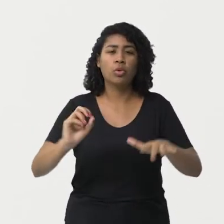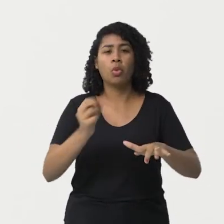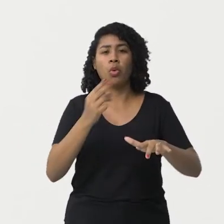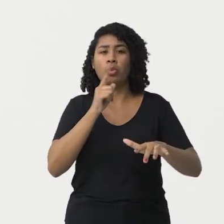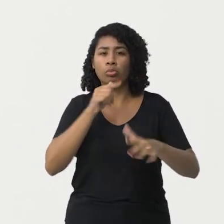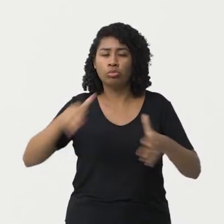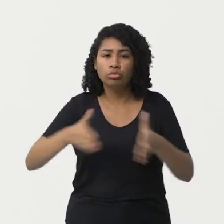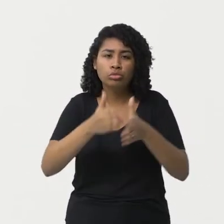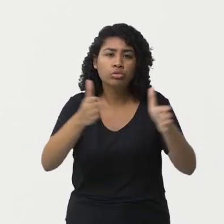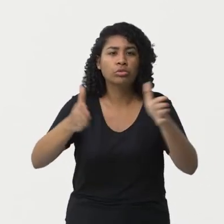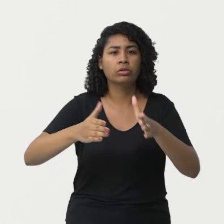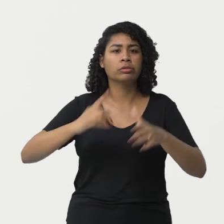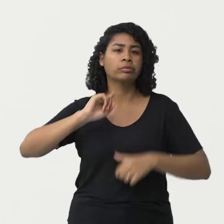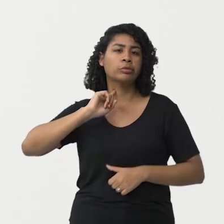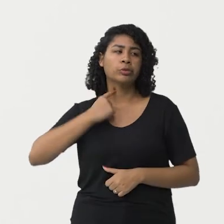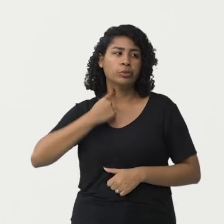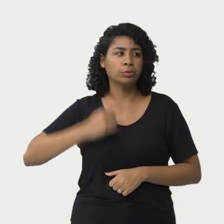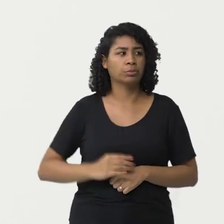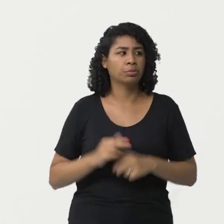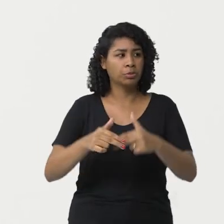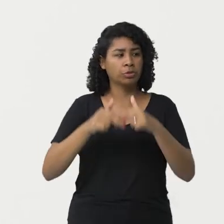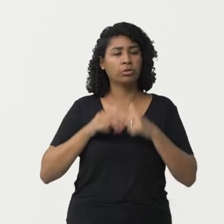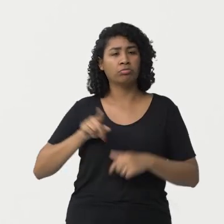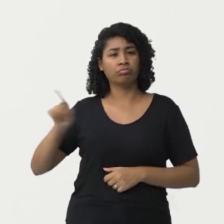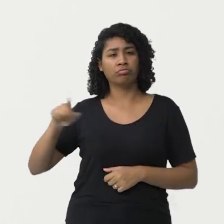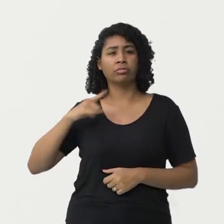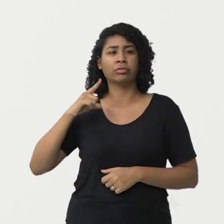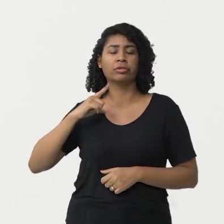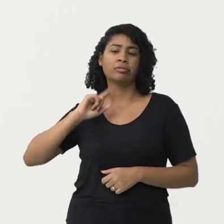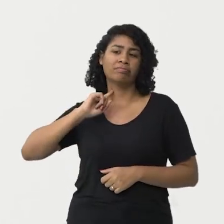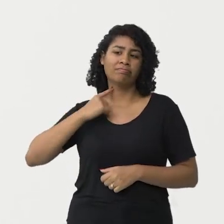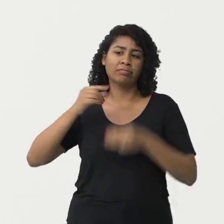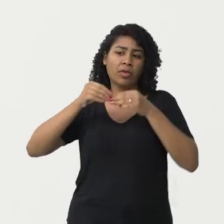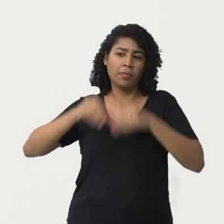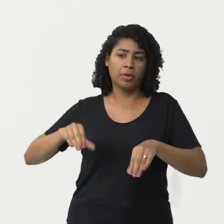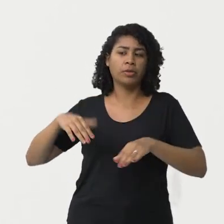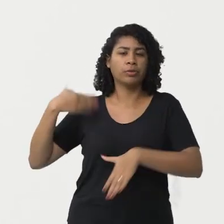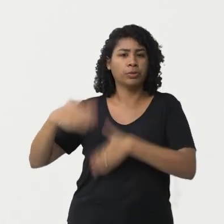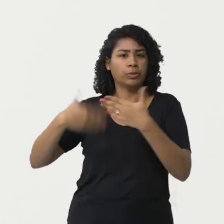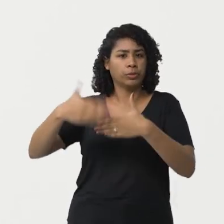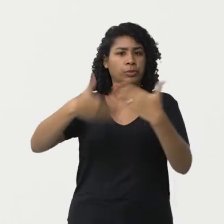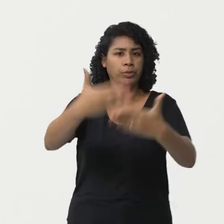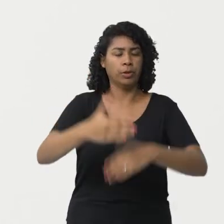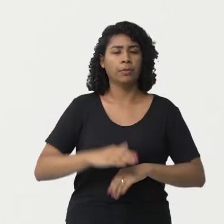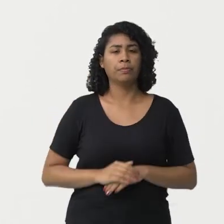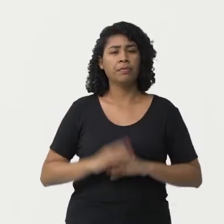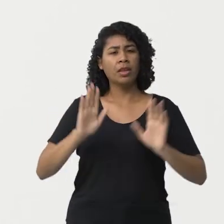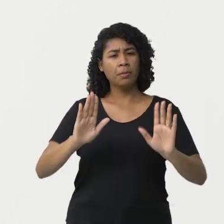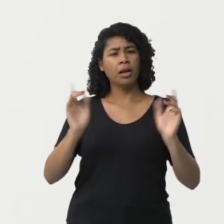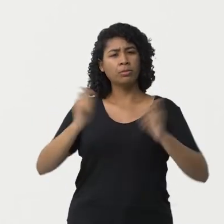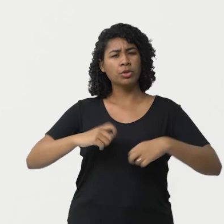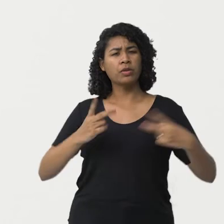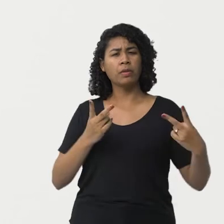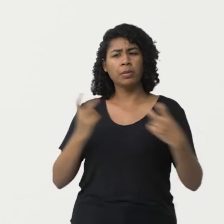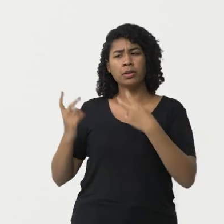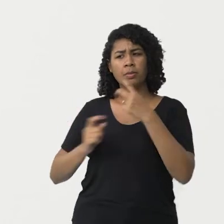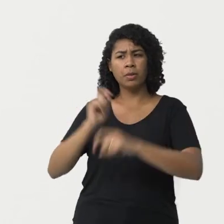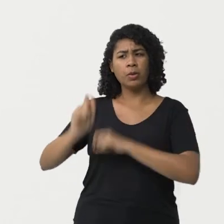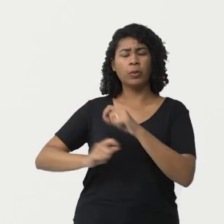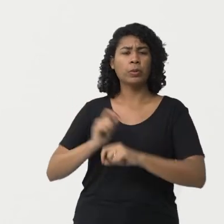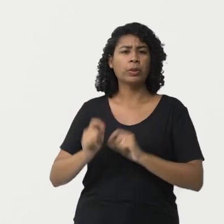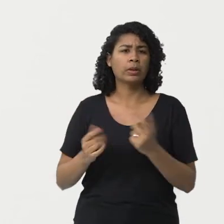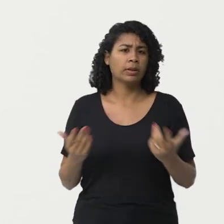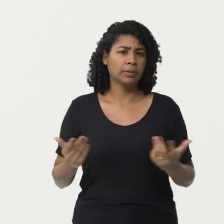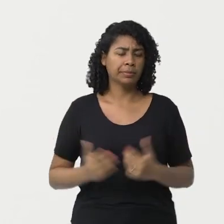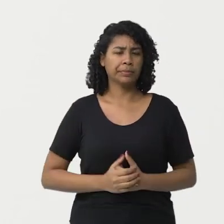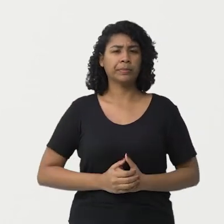áreas remanescentes estão sendo degradadas em ritmo acelerado. O que a gente pode dizer, então, vendo todas essas formações vegetais